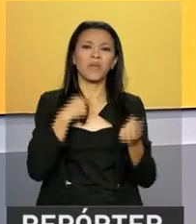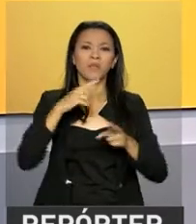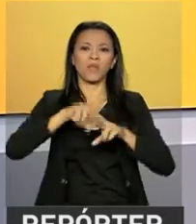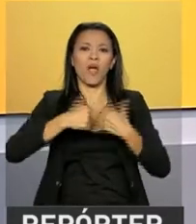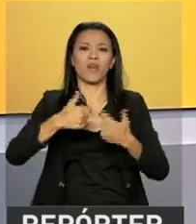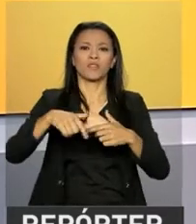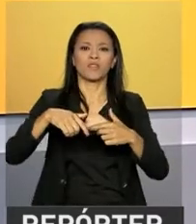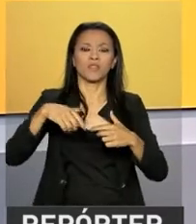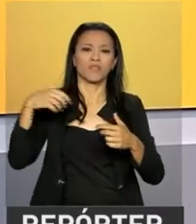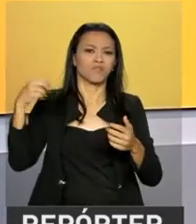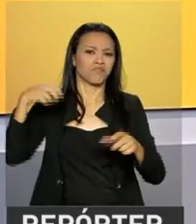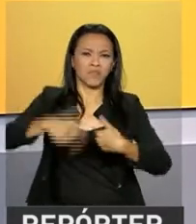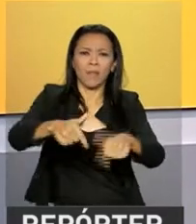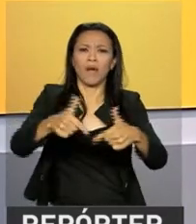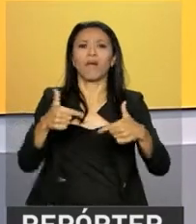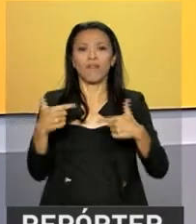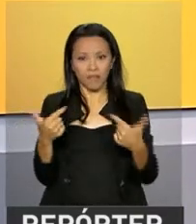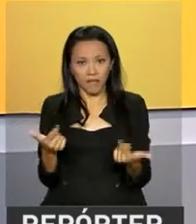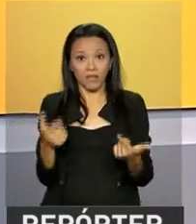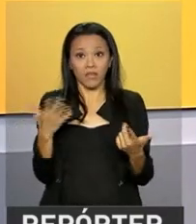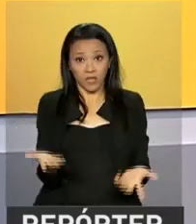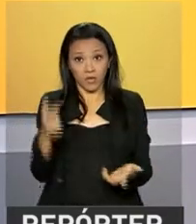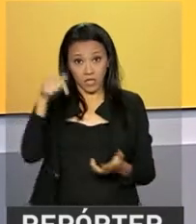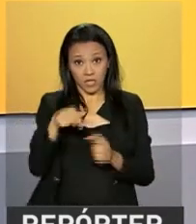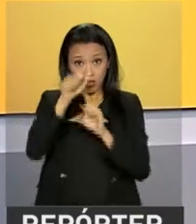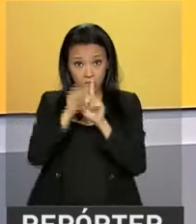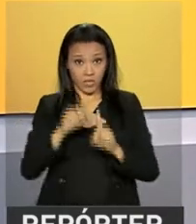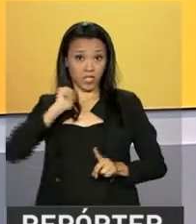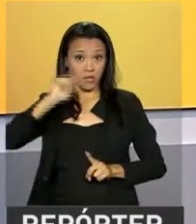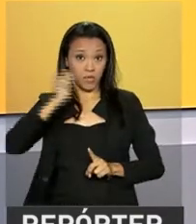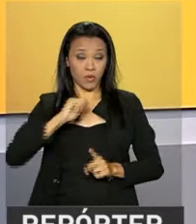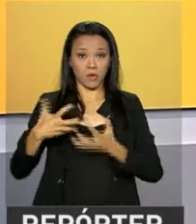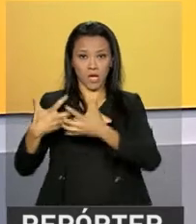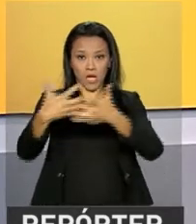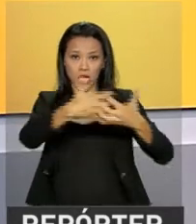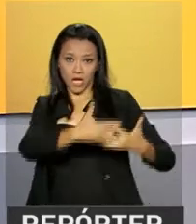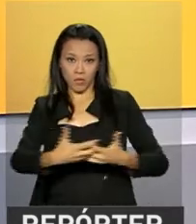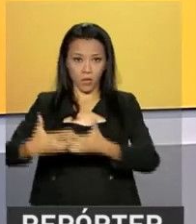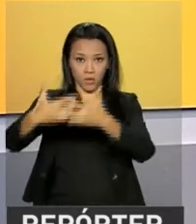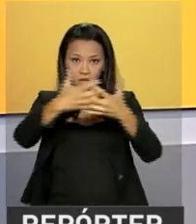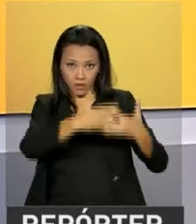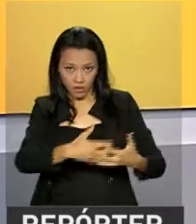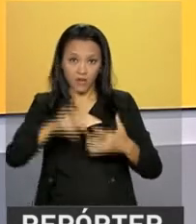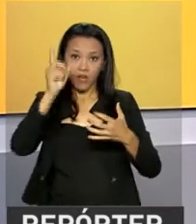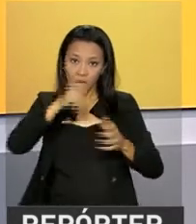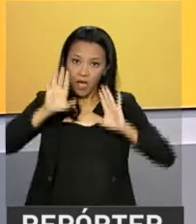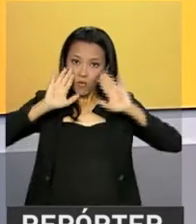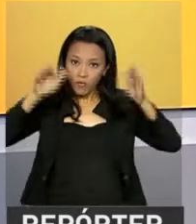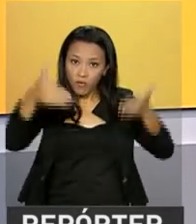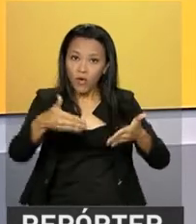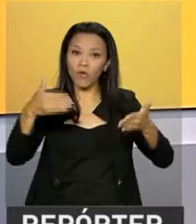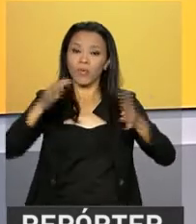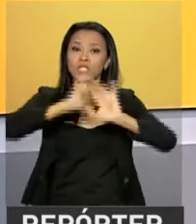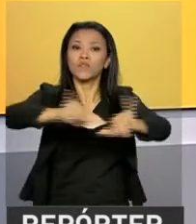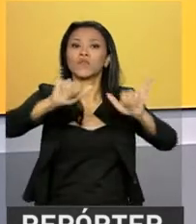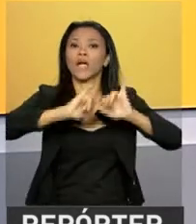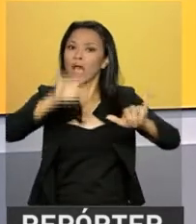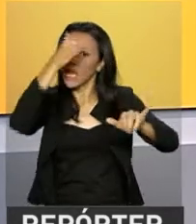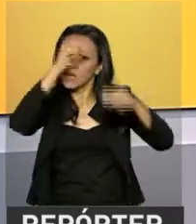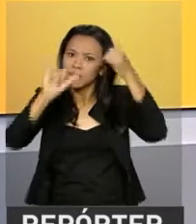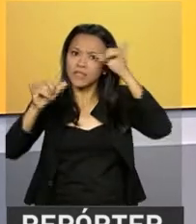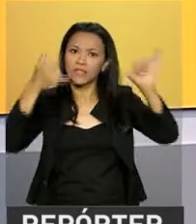todo o mês de abril os caminhoneiros foram o foco principal de uma campanha para evitar acidentes e